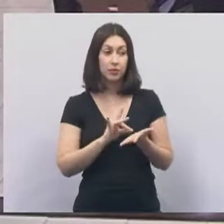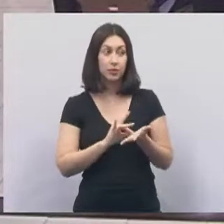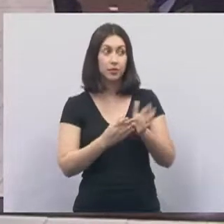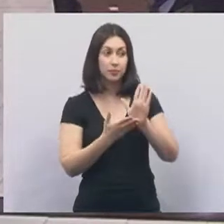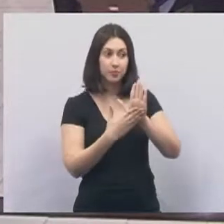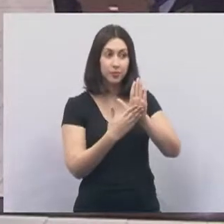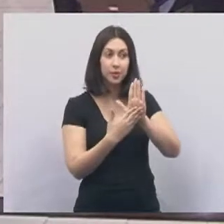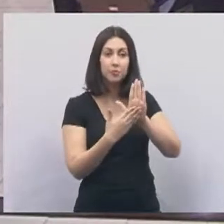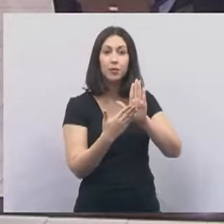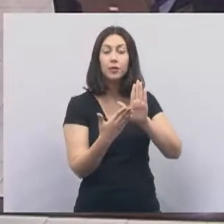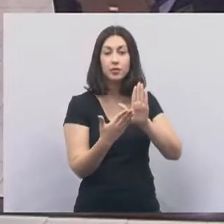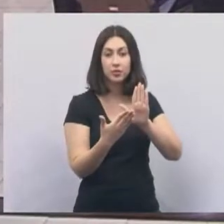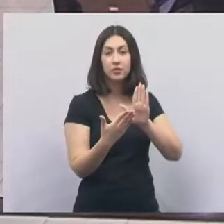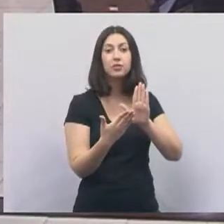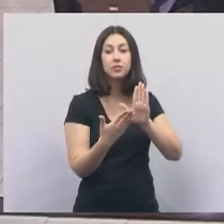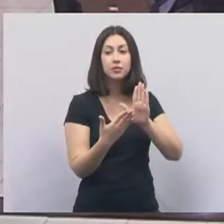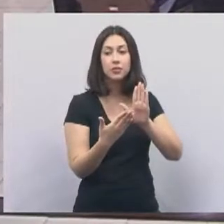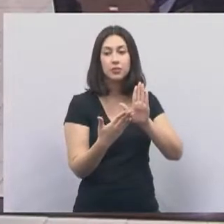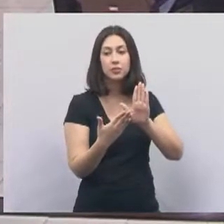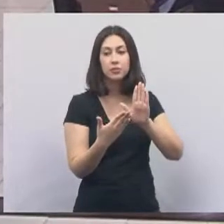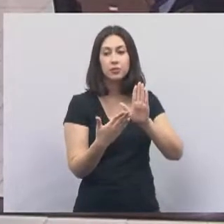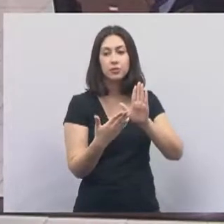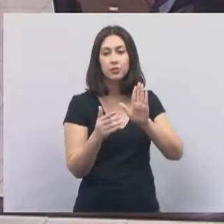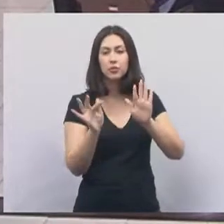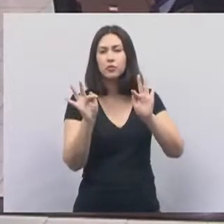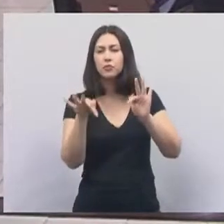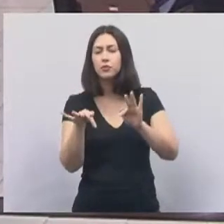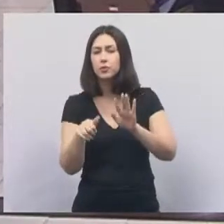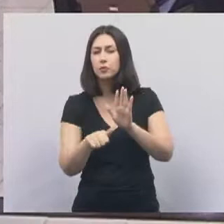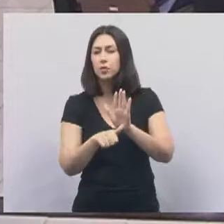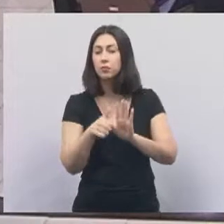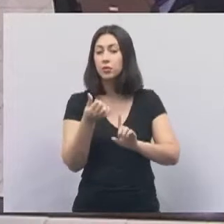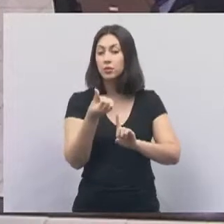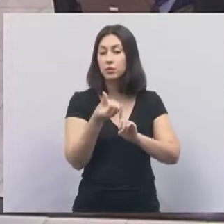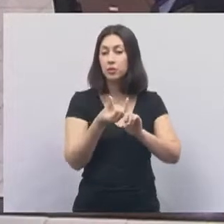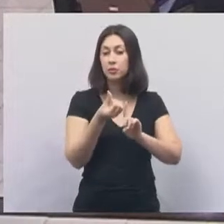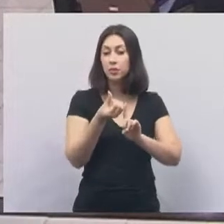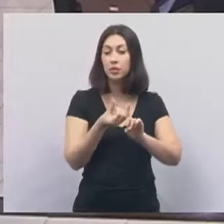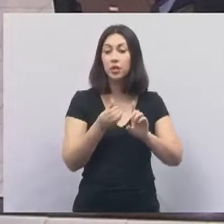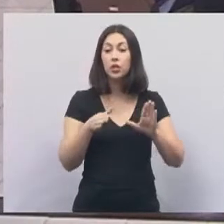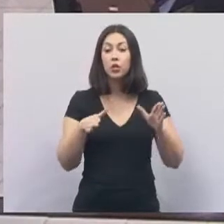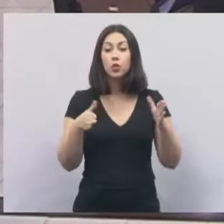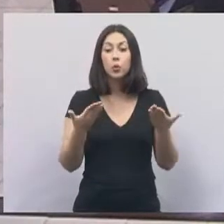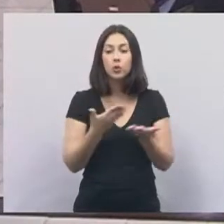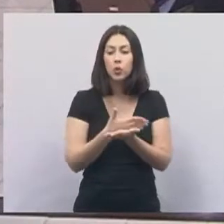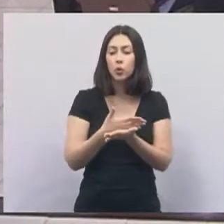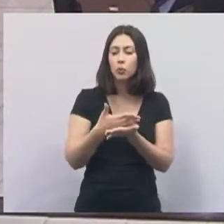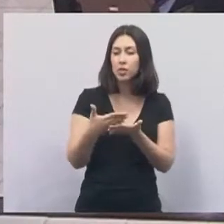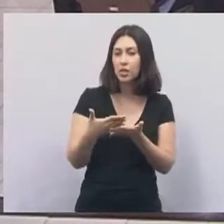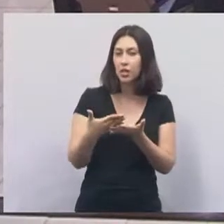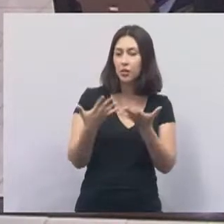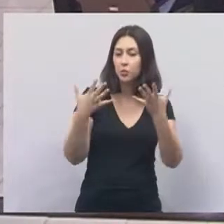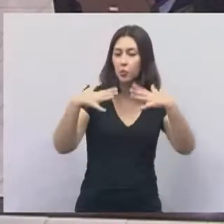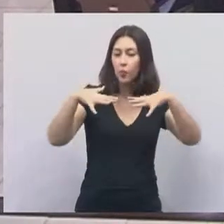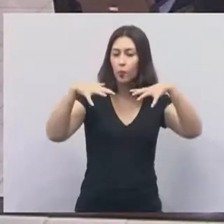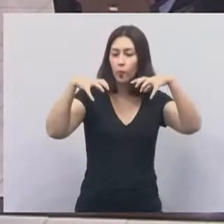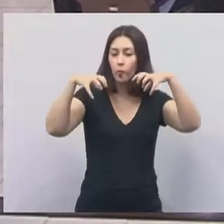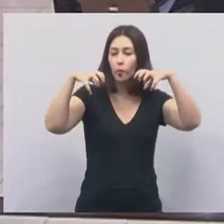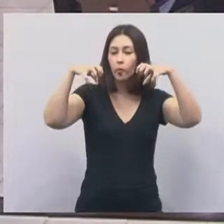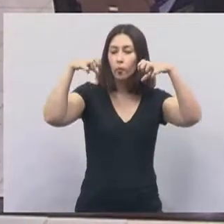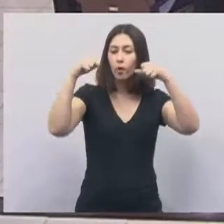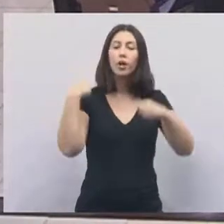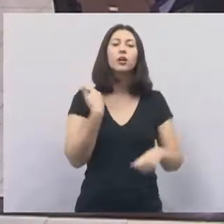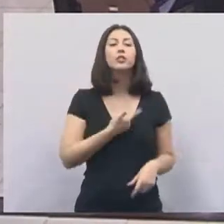proposta de colocar no final do primeiro semestre é para realmente para quando chegar este agem isso seja trabalhado